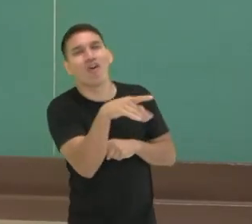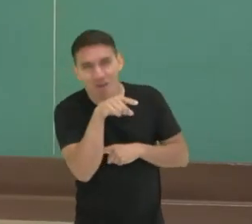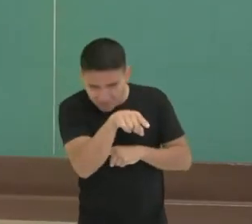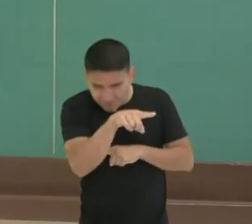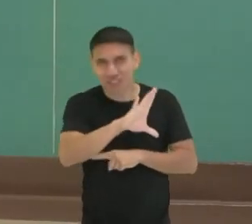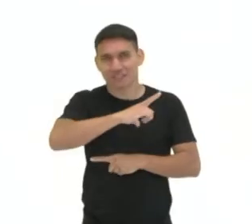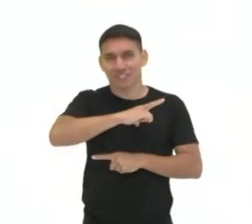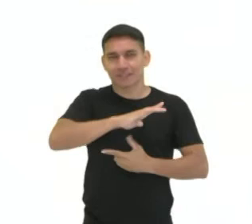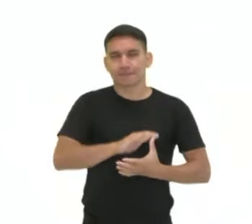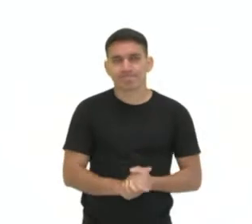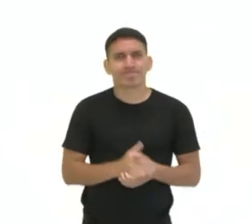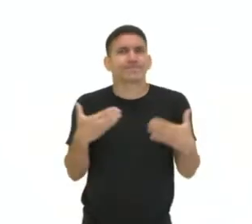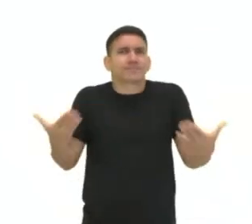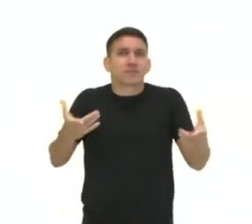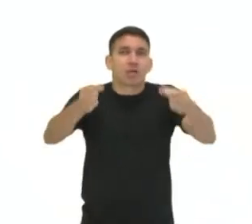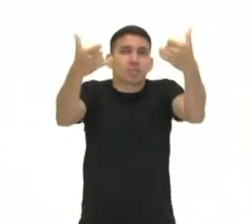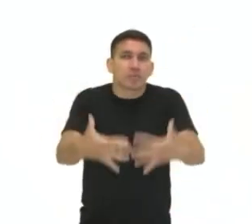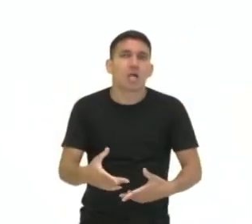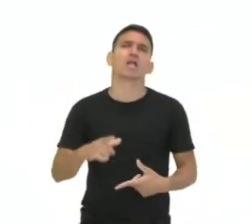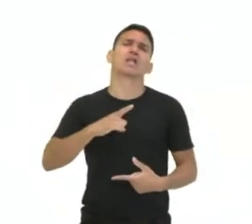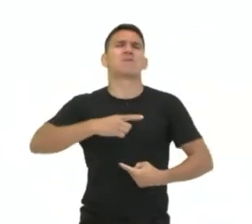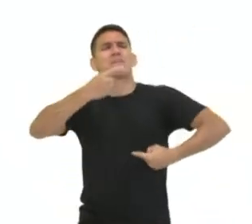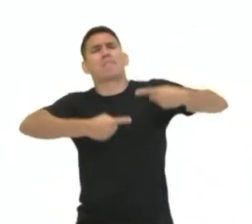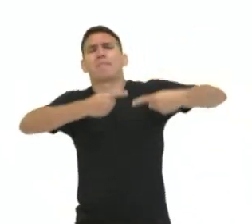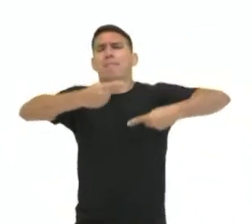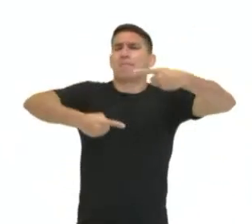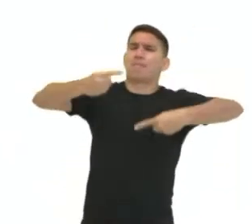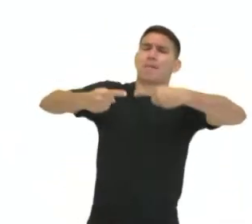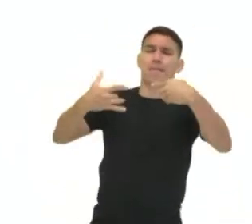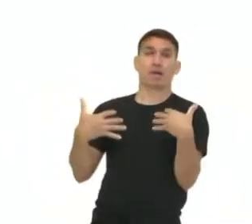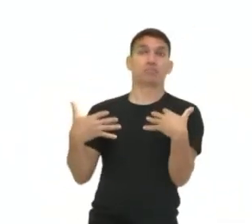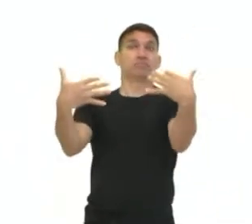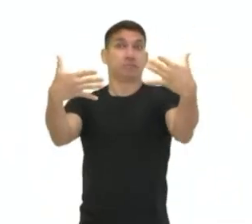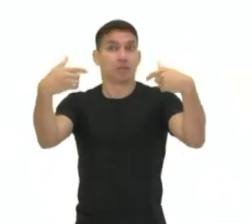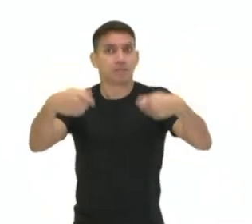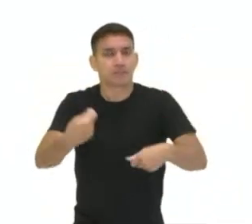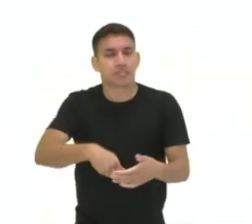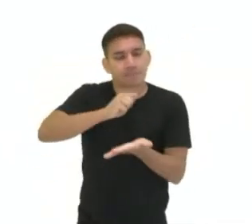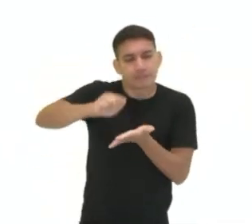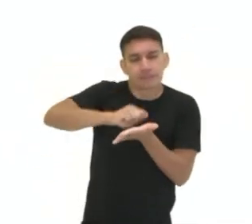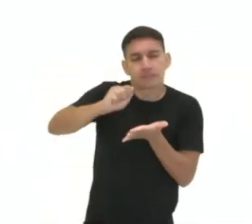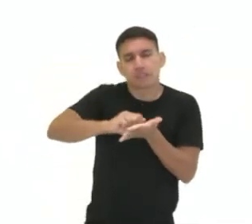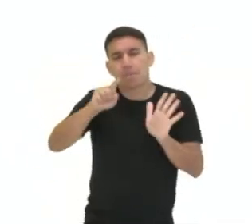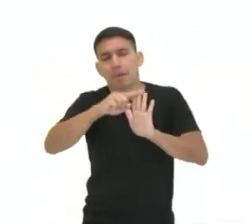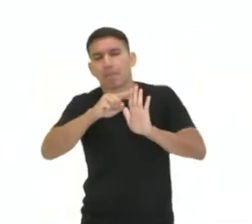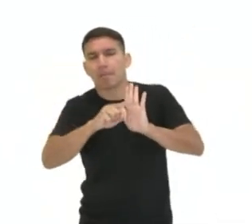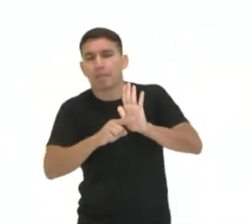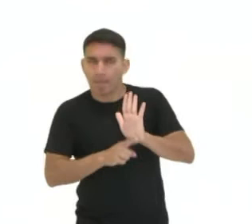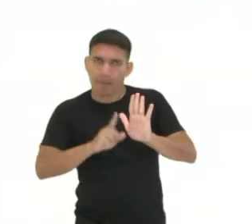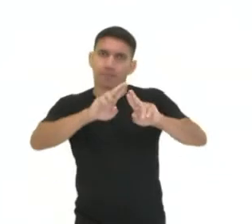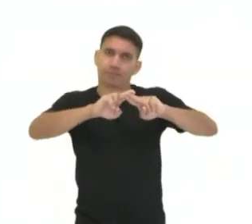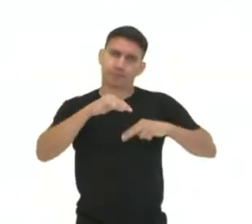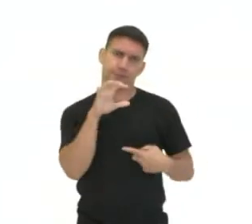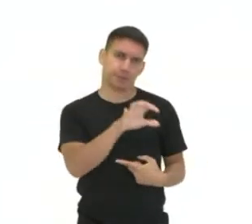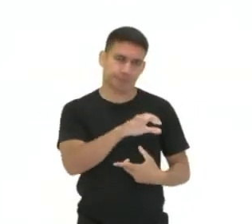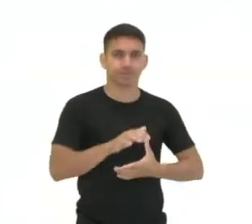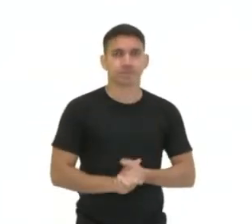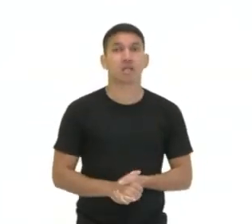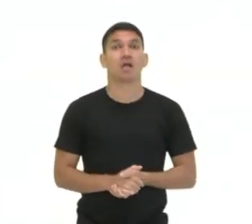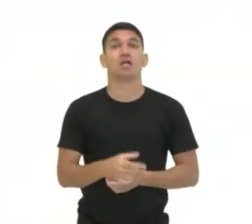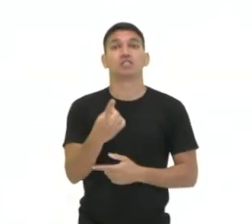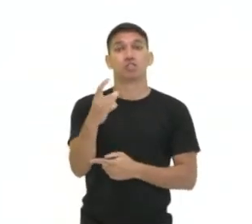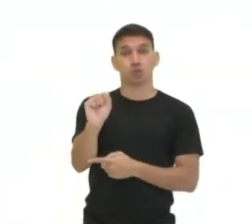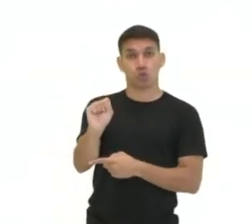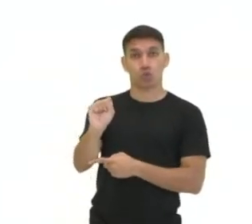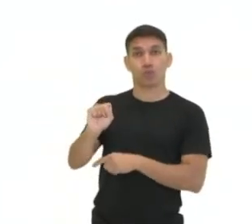nós tínhamos? Bom, houveram grandes debates numa Assembleia que tinha que escrever essa Constituição, uma Assembleia Constituinte. E em 18 de